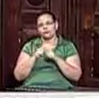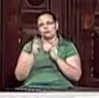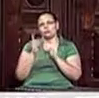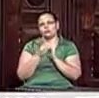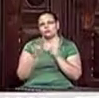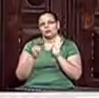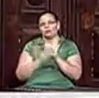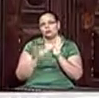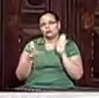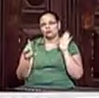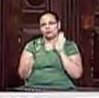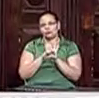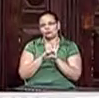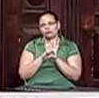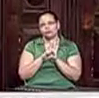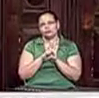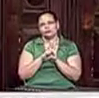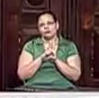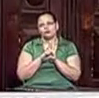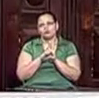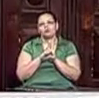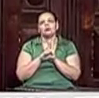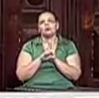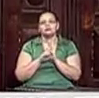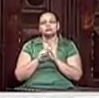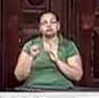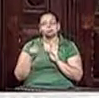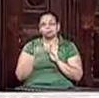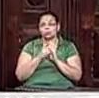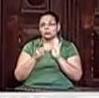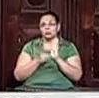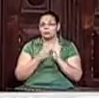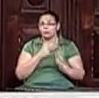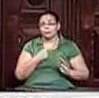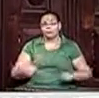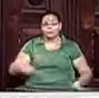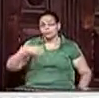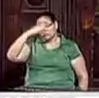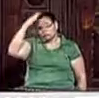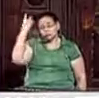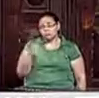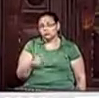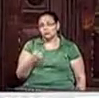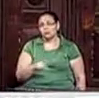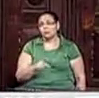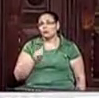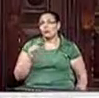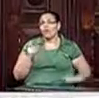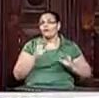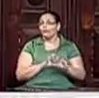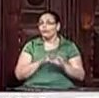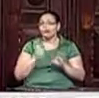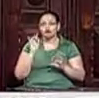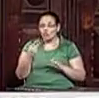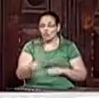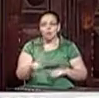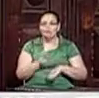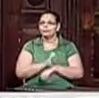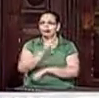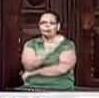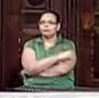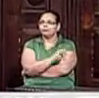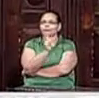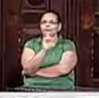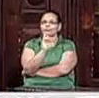decreto legislativo e caçar o decreto presidencial, porque isso não afeta só o Rio de Janeiro,